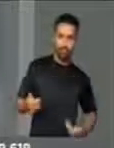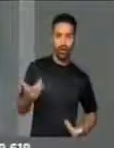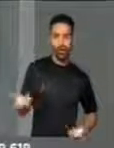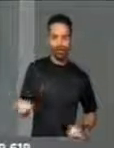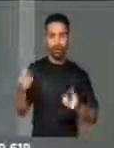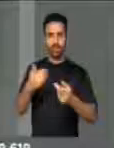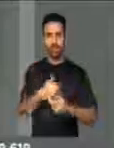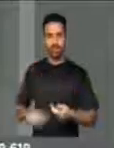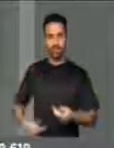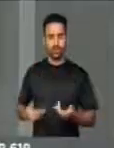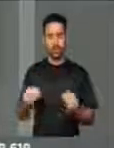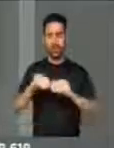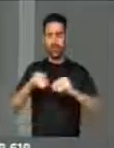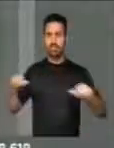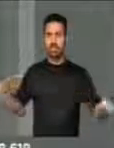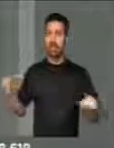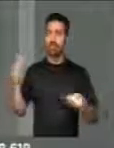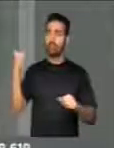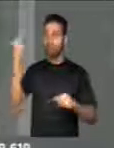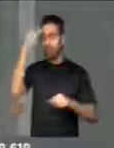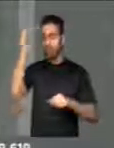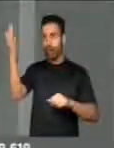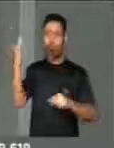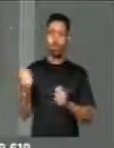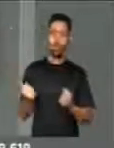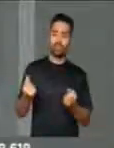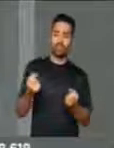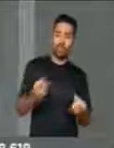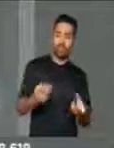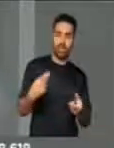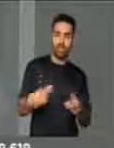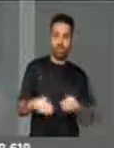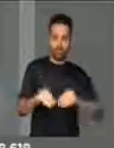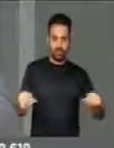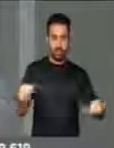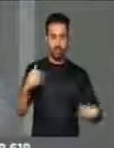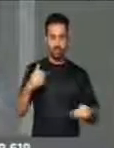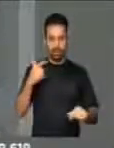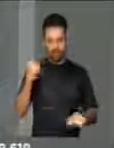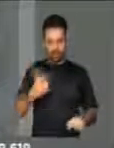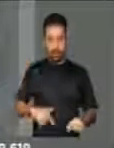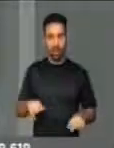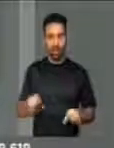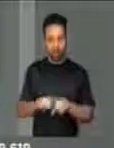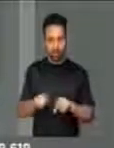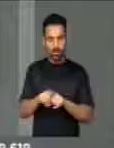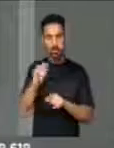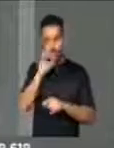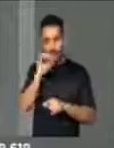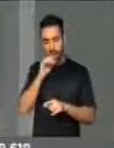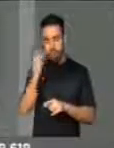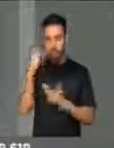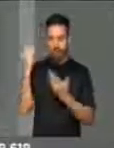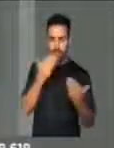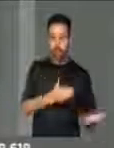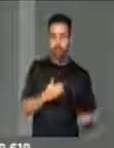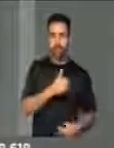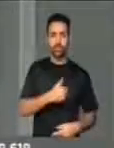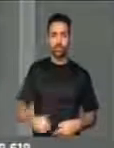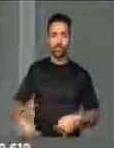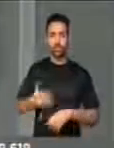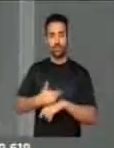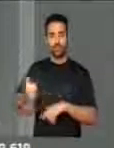que entregar terra aos estrangeiros, que é outra medida que vai vir rapidamente para cá, no governo